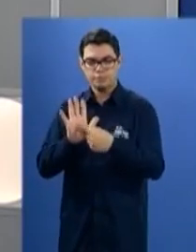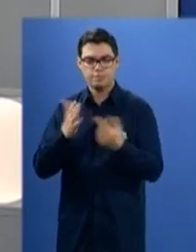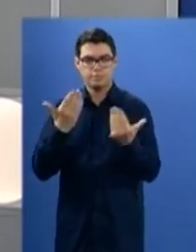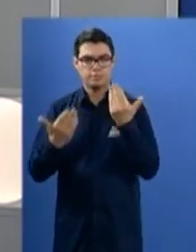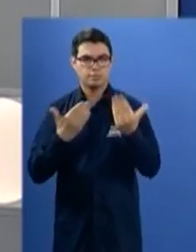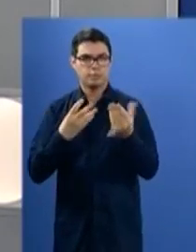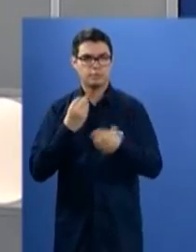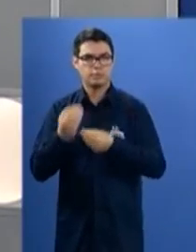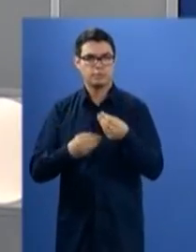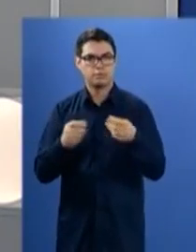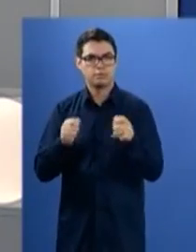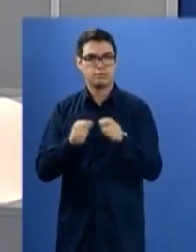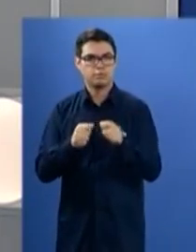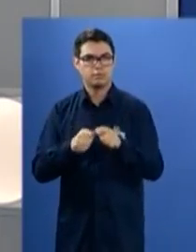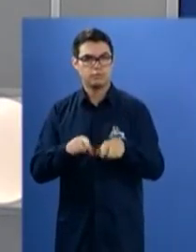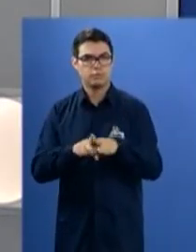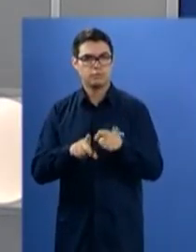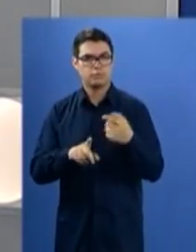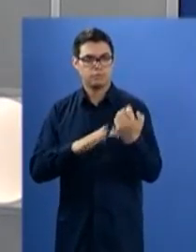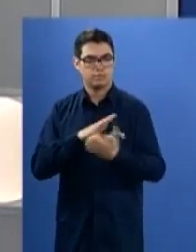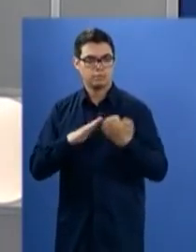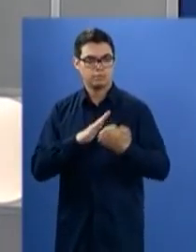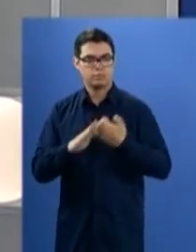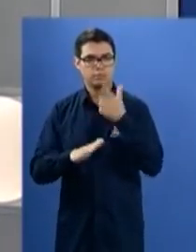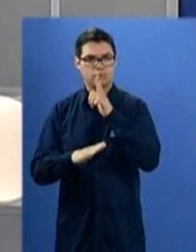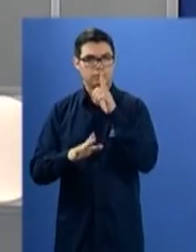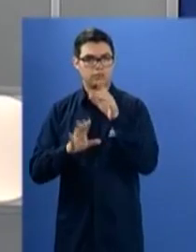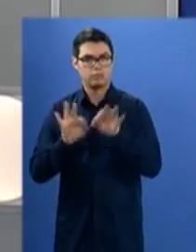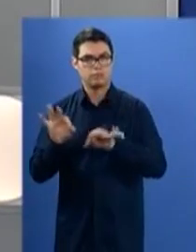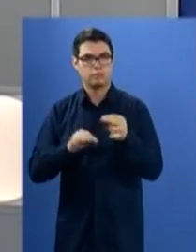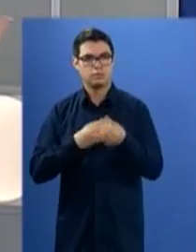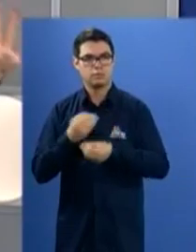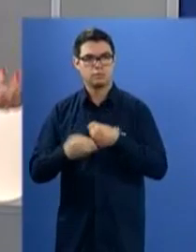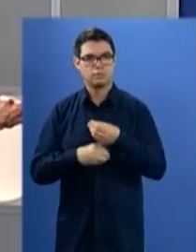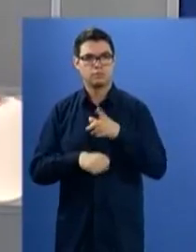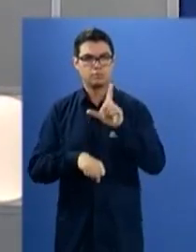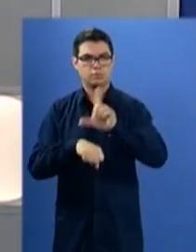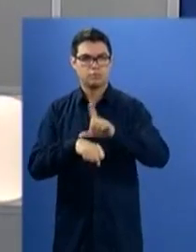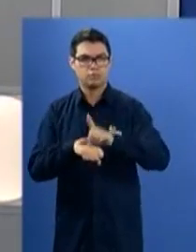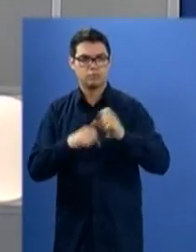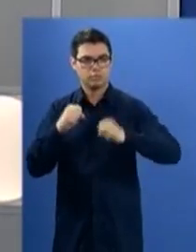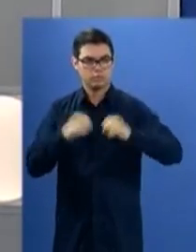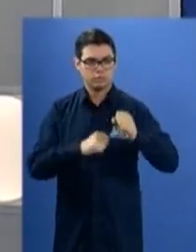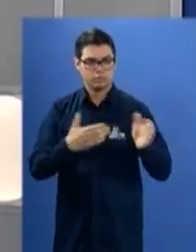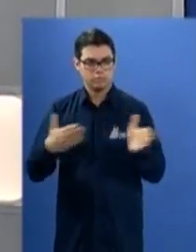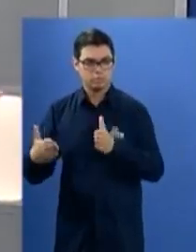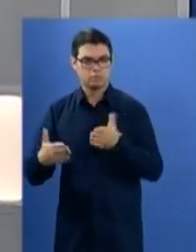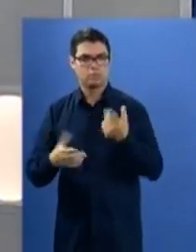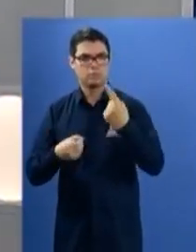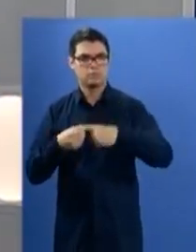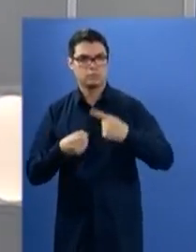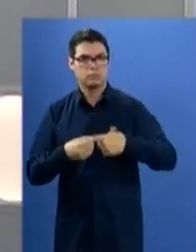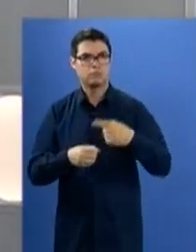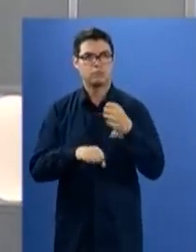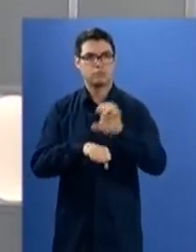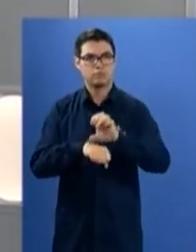desempenho de unidades de uma mesma empresa, por exemplo, no caso de organizações que possuam lojas ou fábricas em cidades ou estados